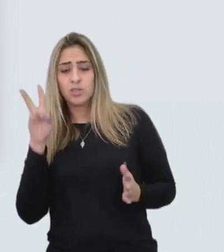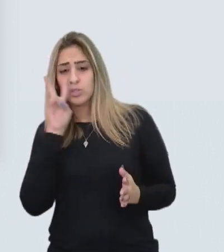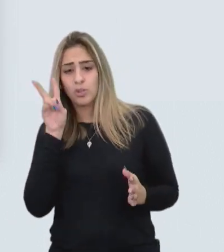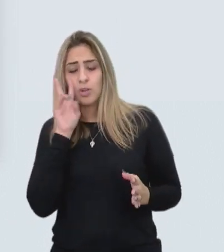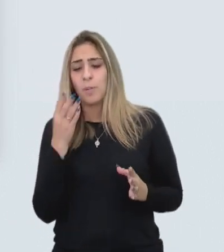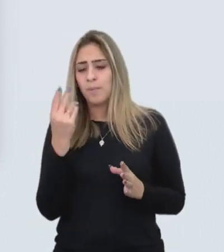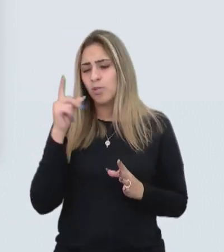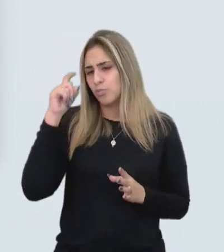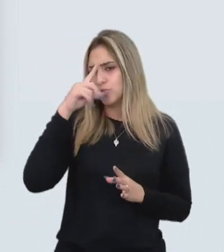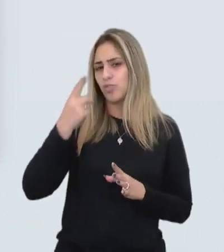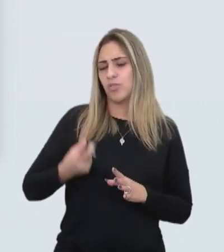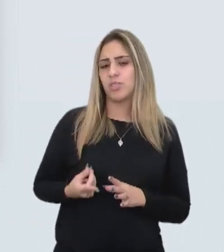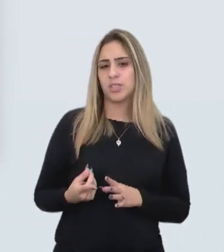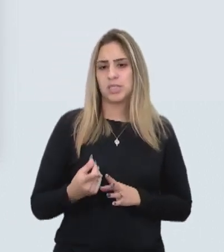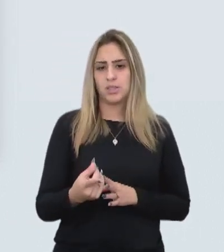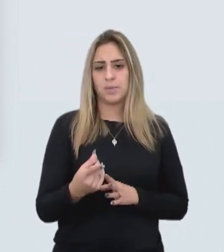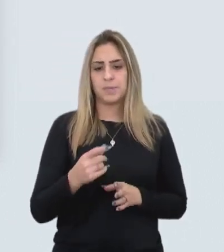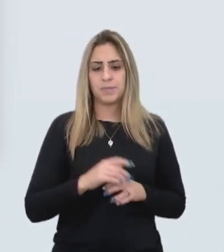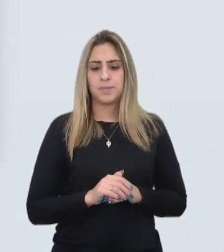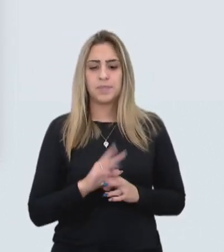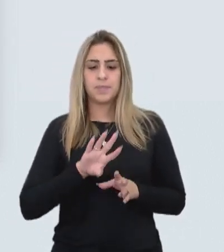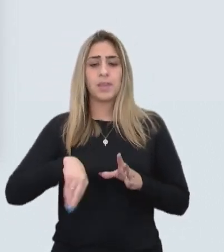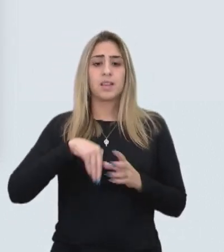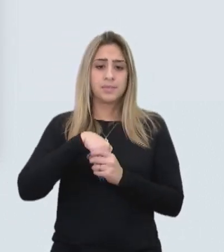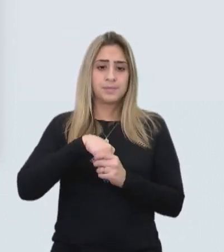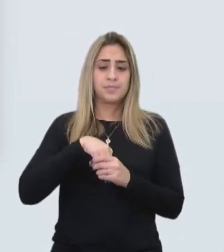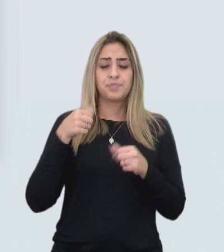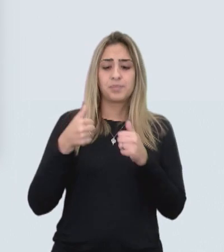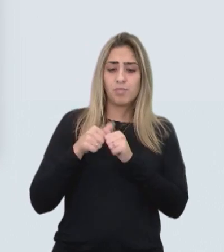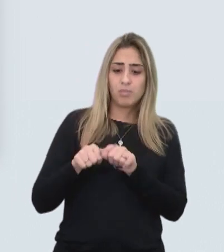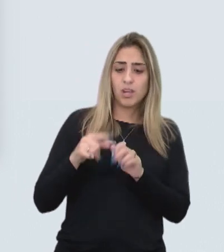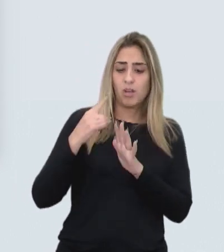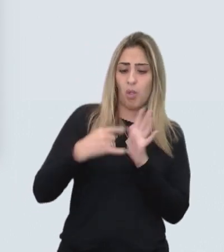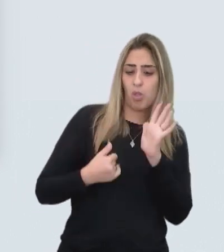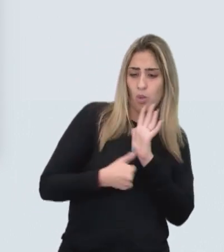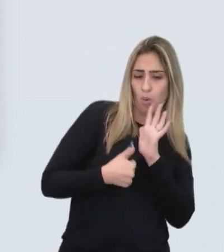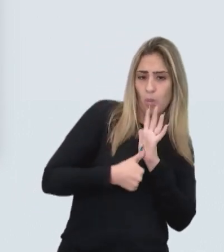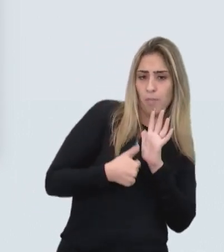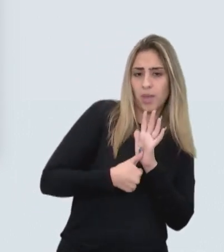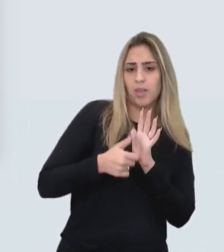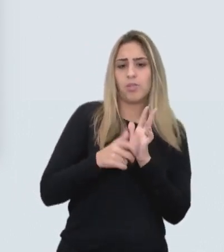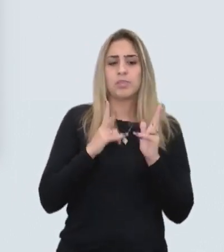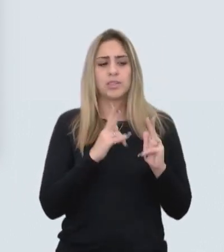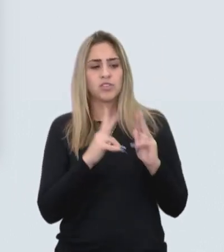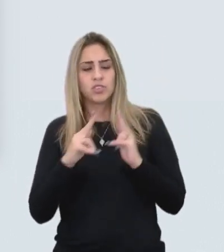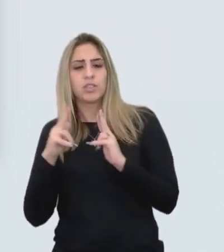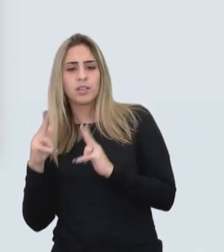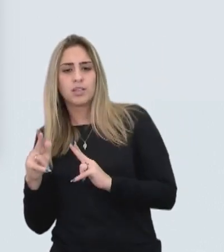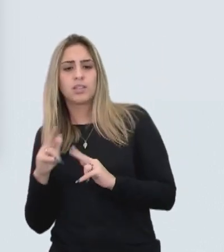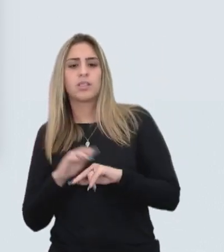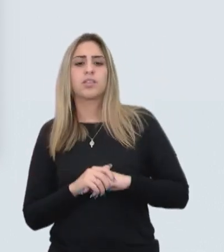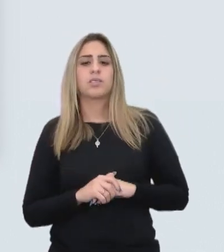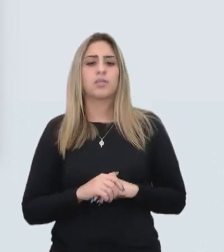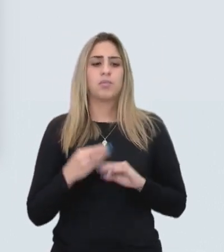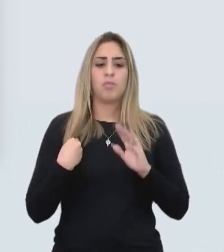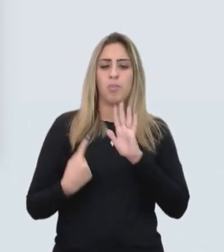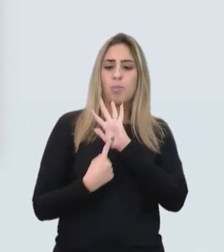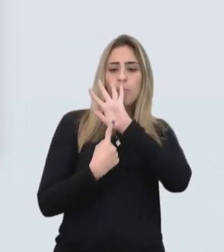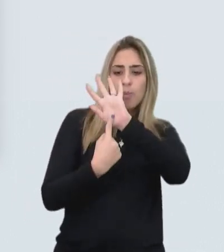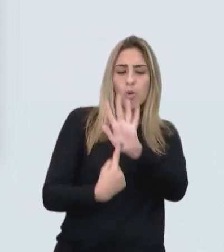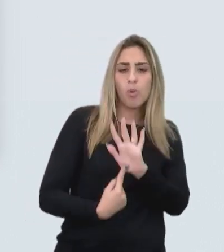muito intenso, é muito difícil de dentro dele estar documentando e editando e exibindo